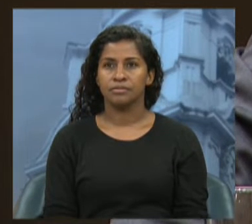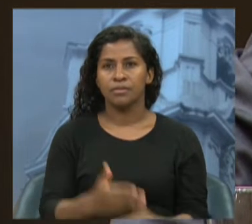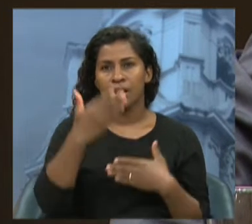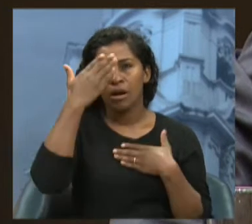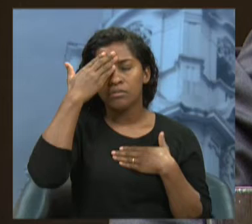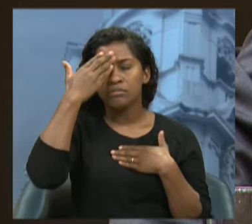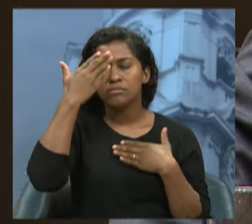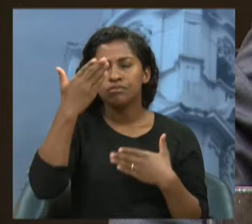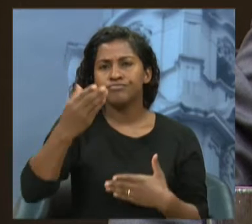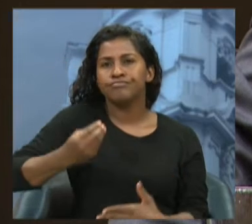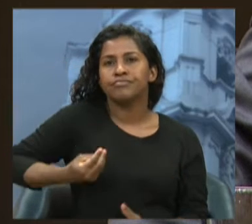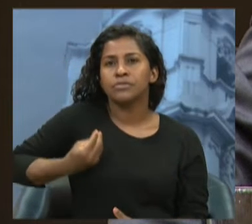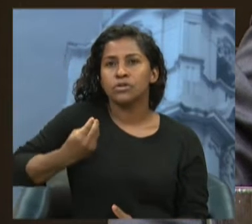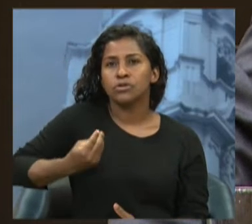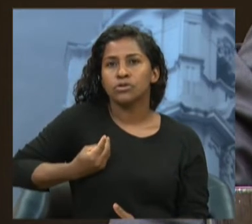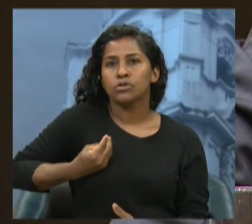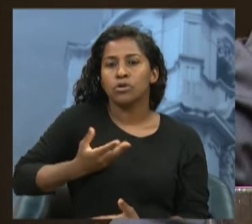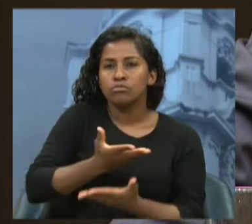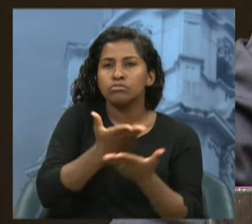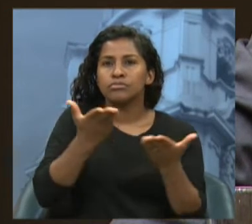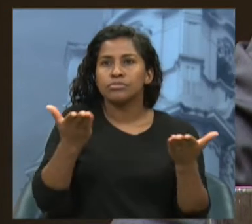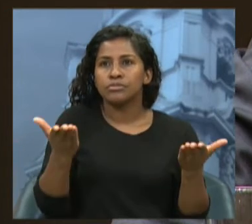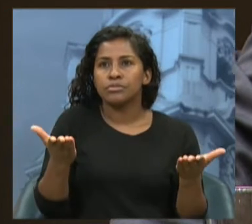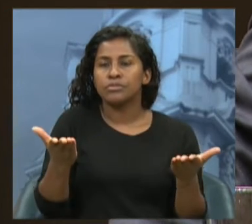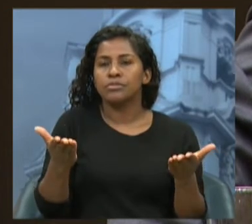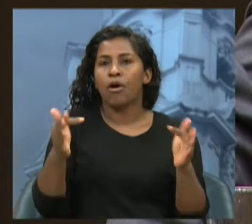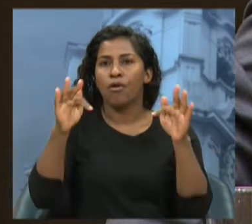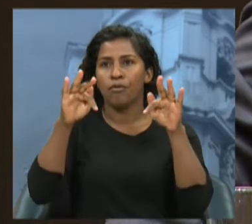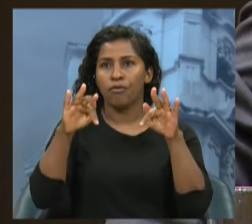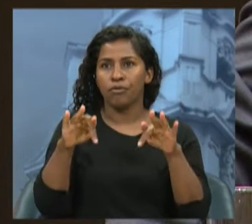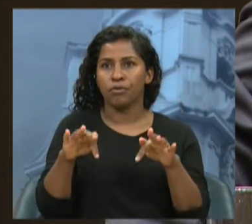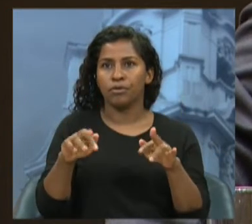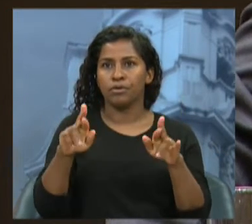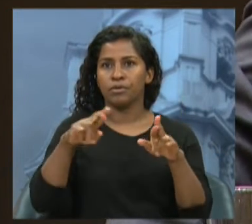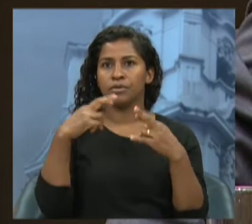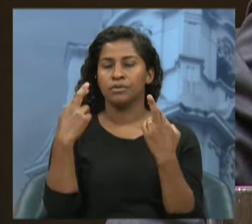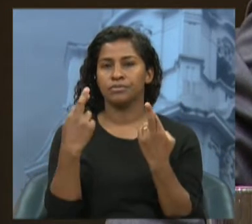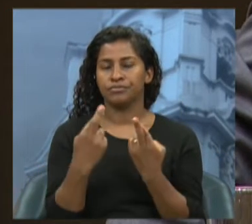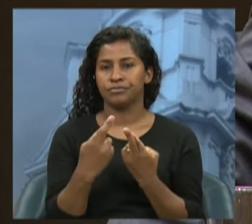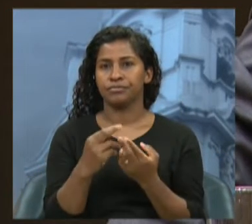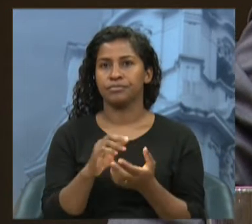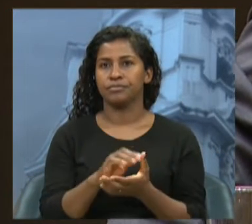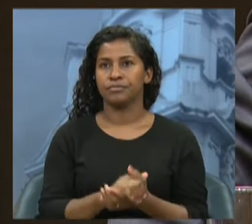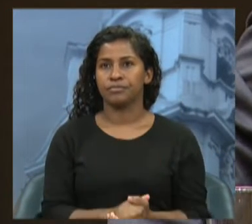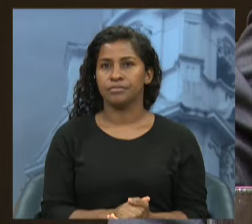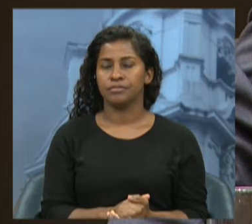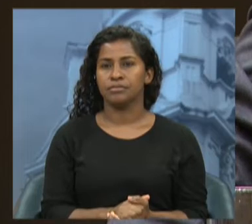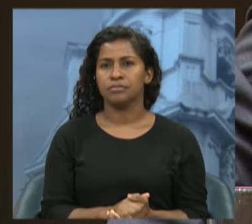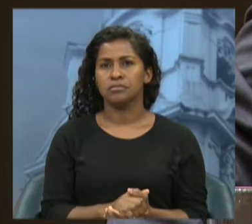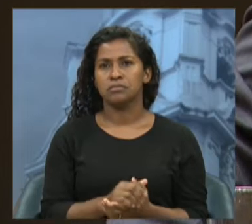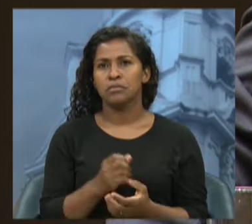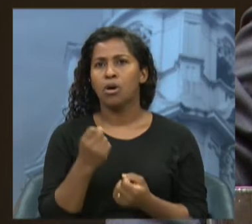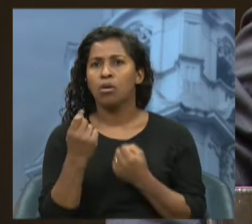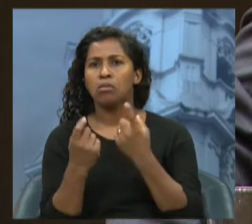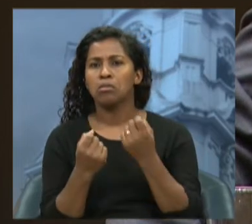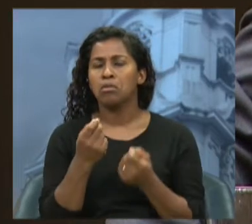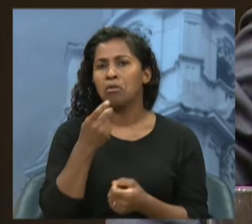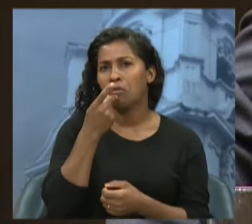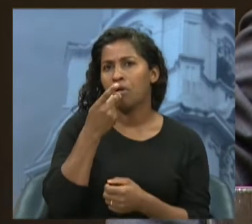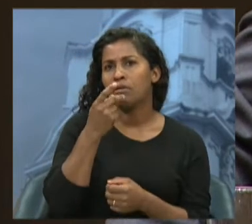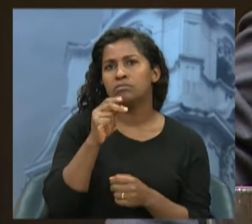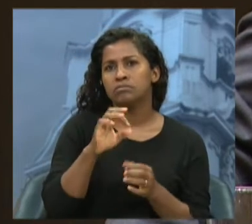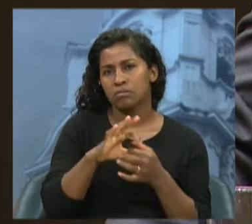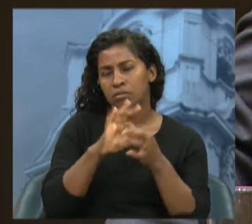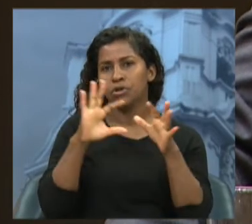Agradecemos, então, a presença das senhoras e dos senhores e damos por encerrada esta solenidade. A menos que algum vereador queira se manifestar, por